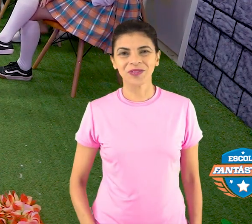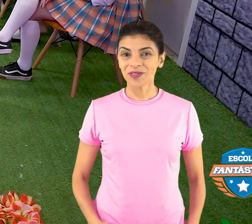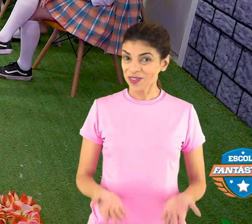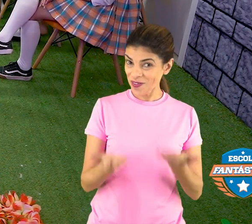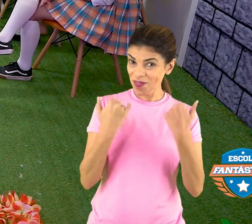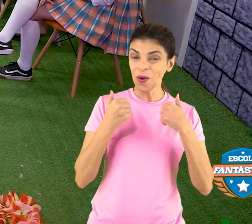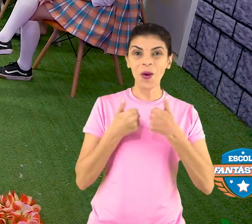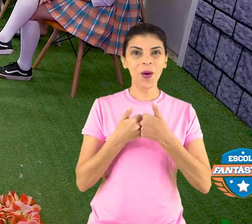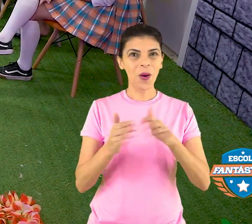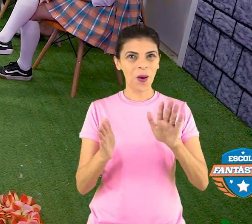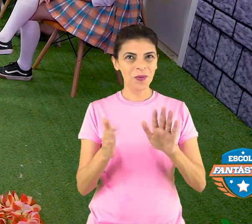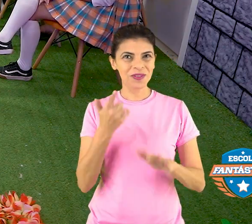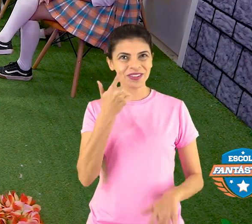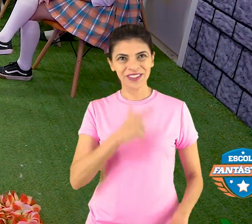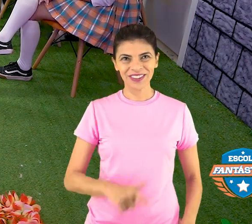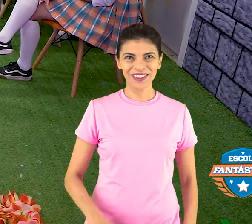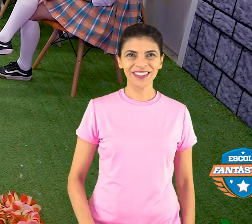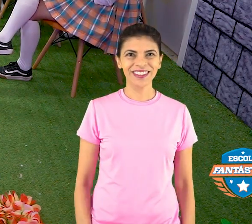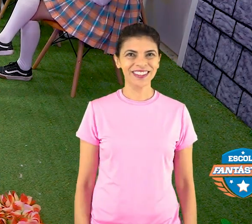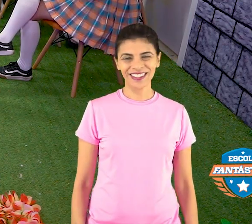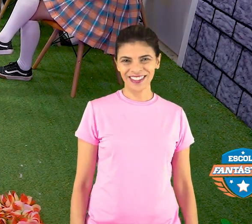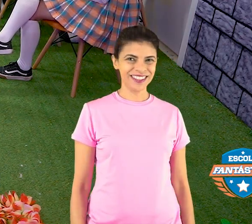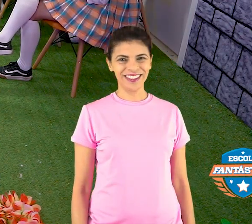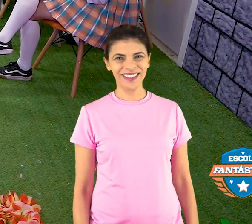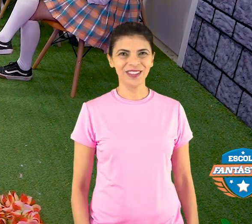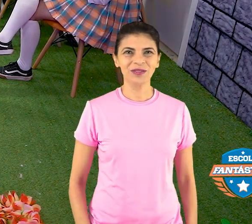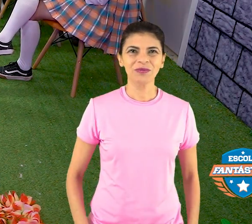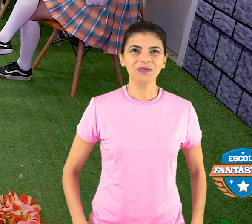Vamos começar o desfile!